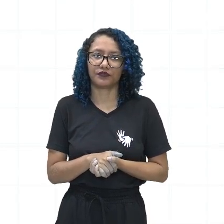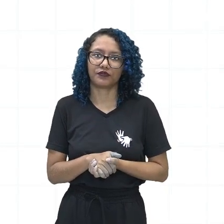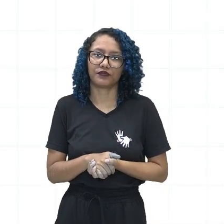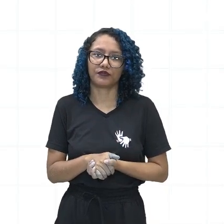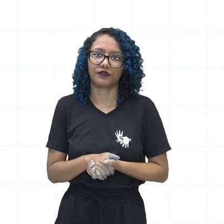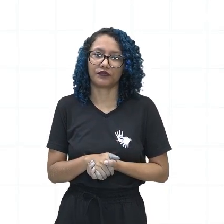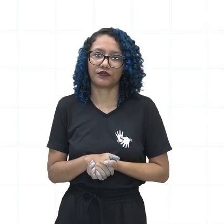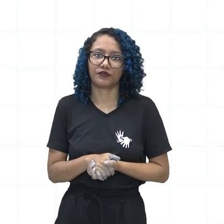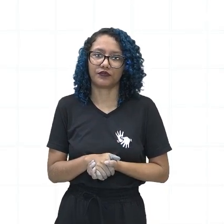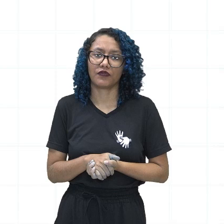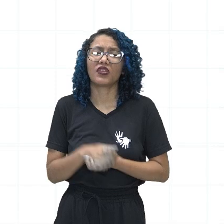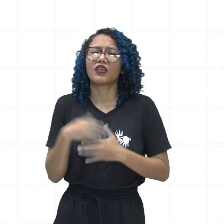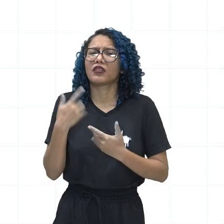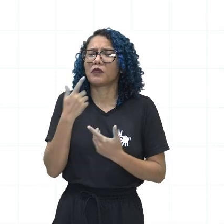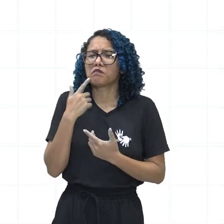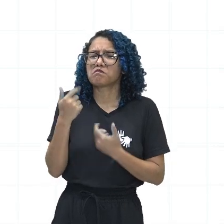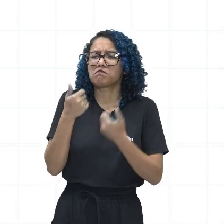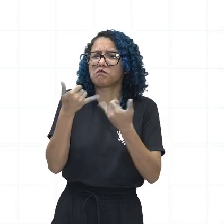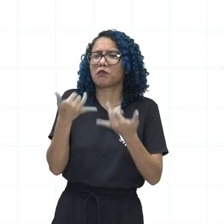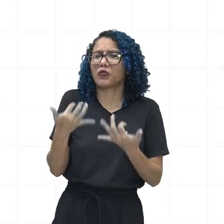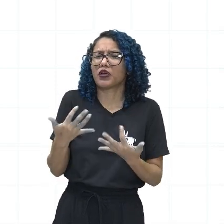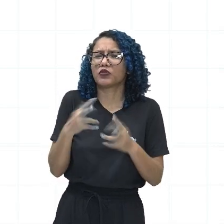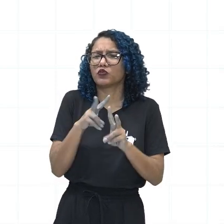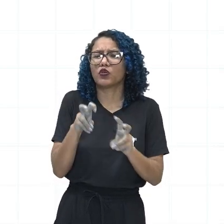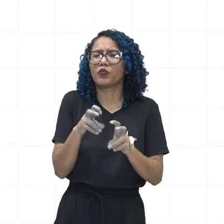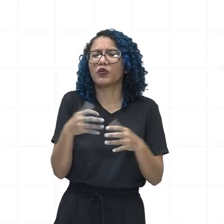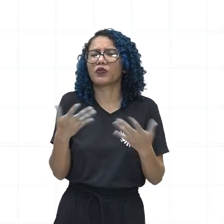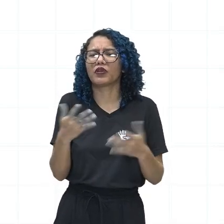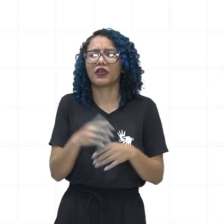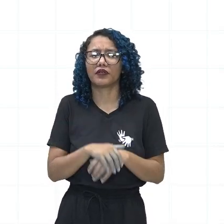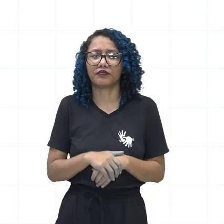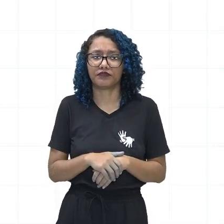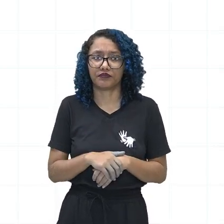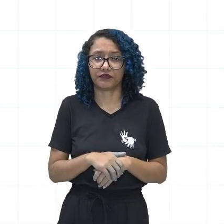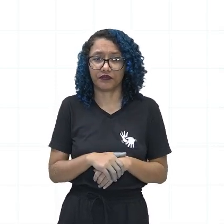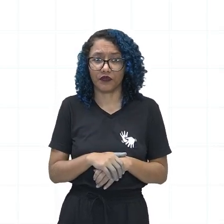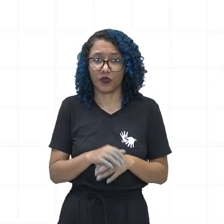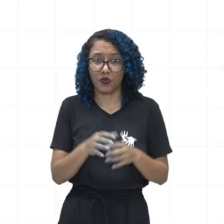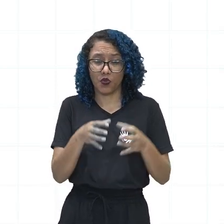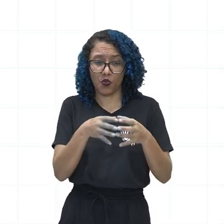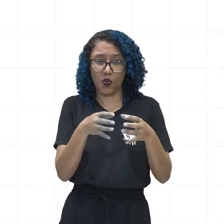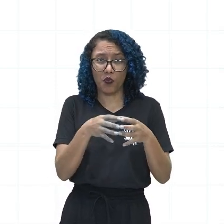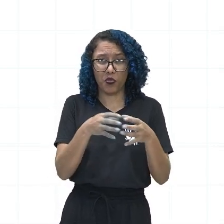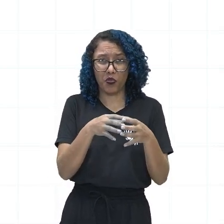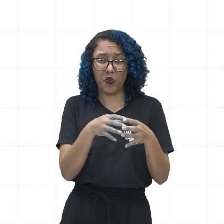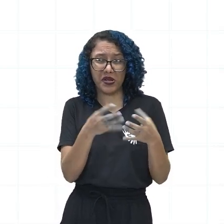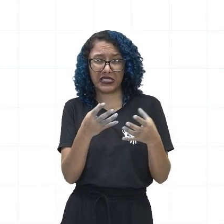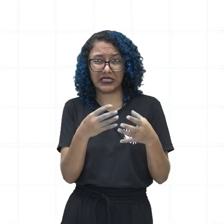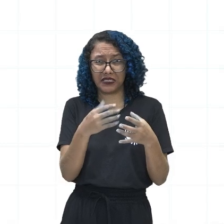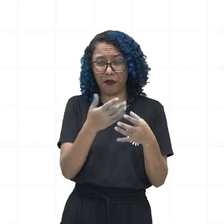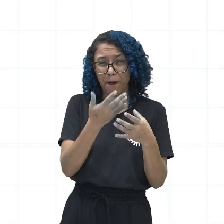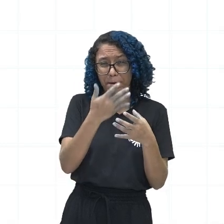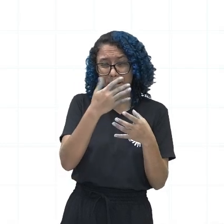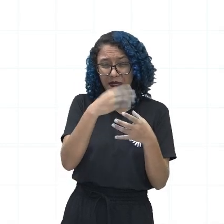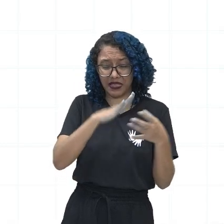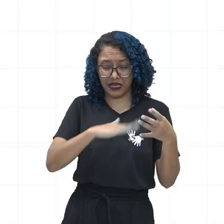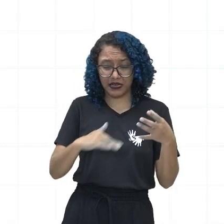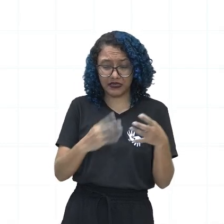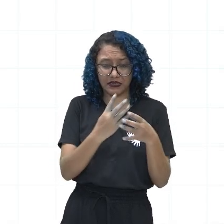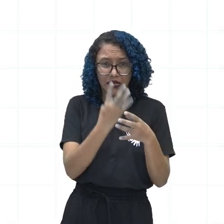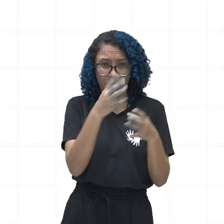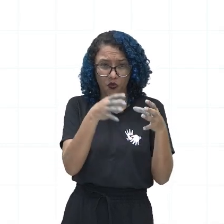nessa notícia está falando que mais de 1 em cada 4 crianças vive em pobreza